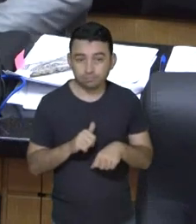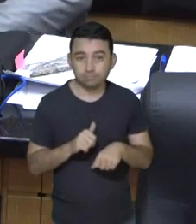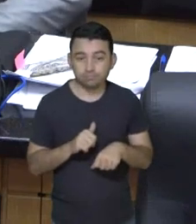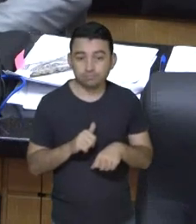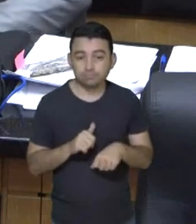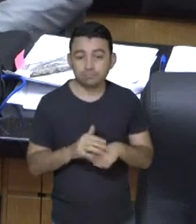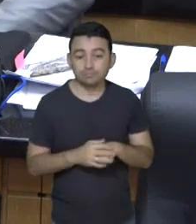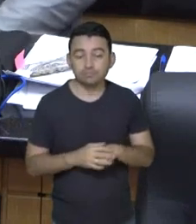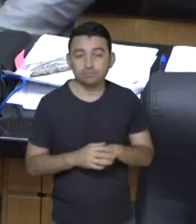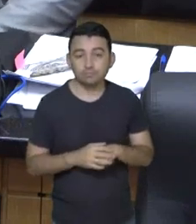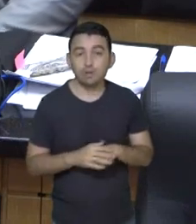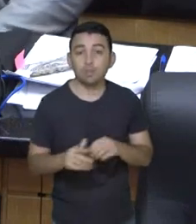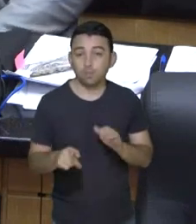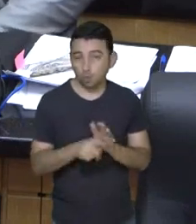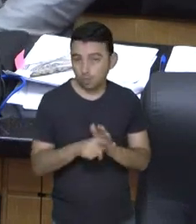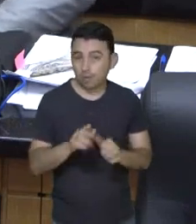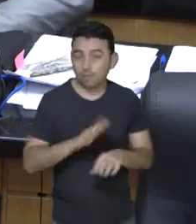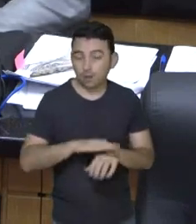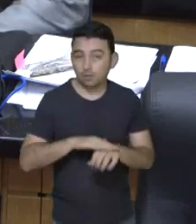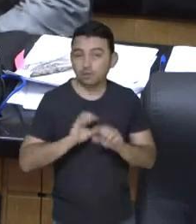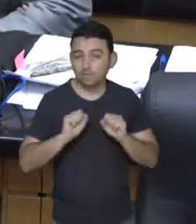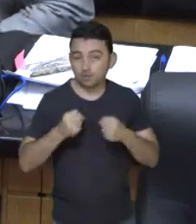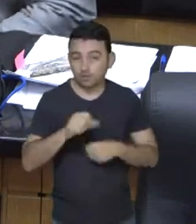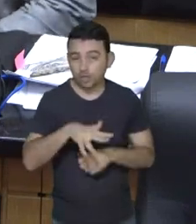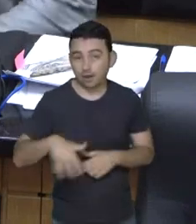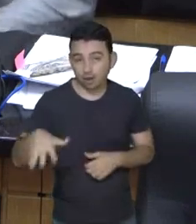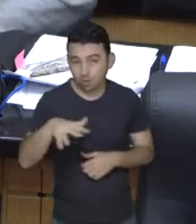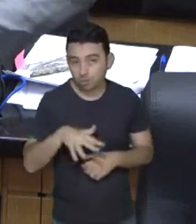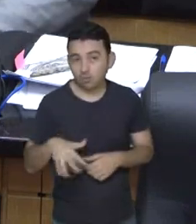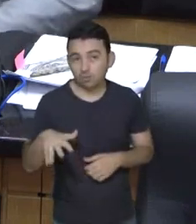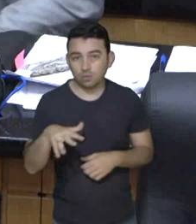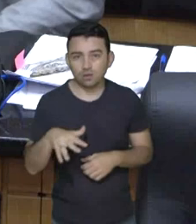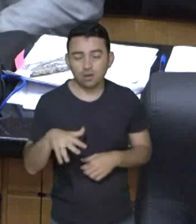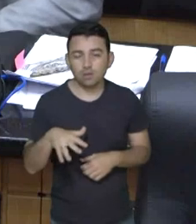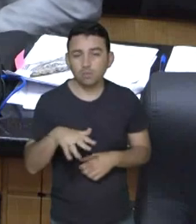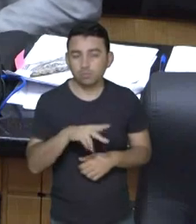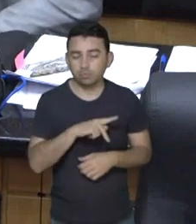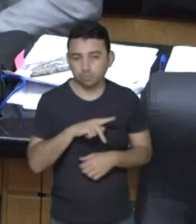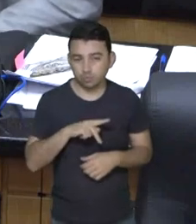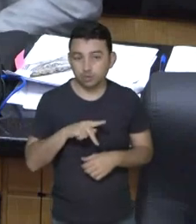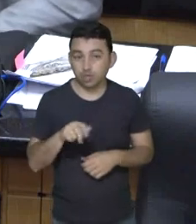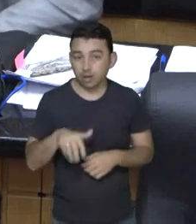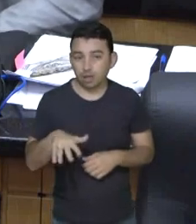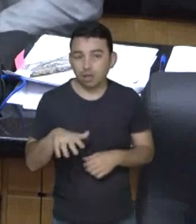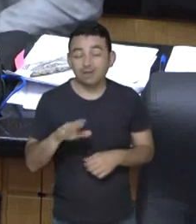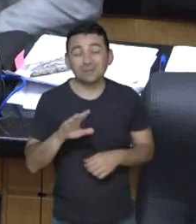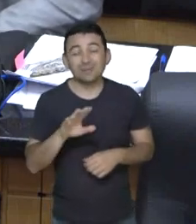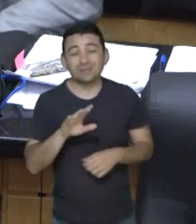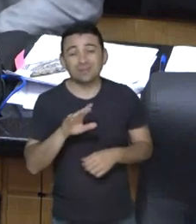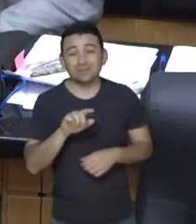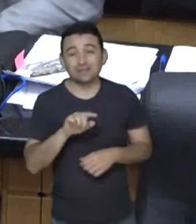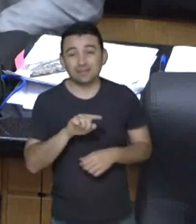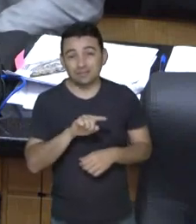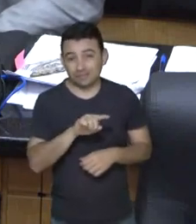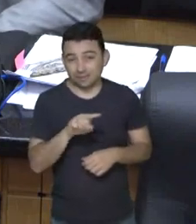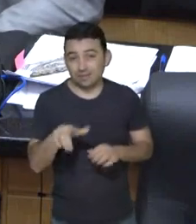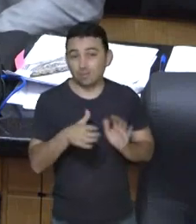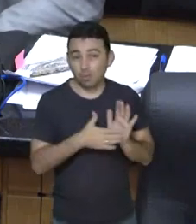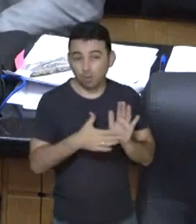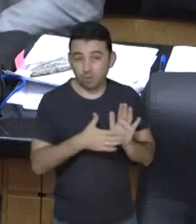exercida pelo defensor geral, público geral. Enquanto a